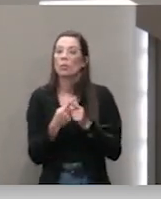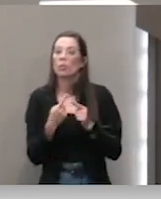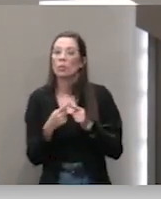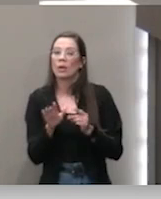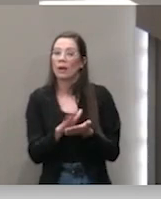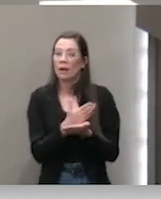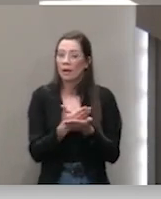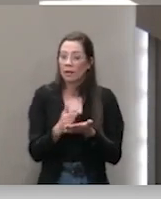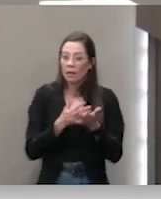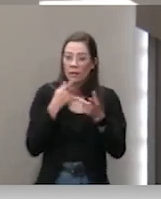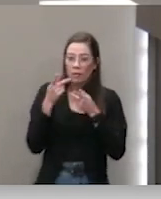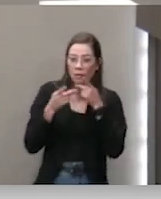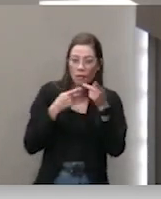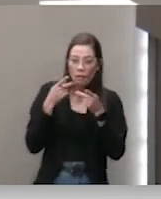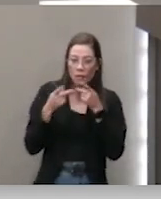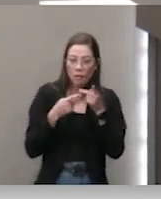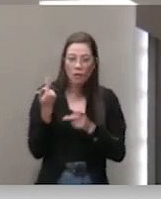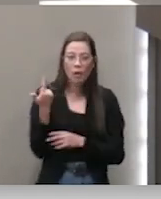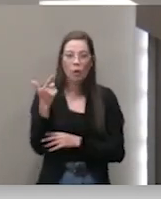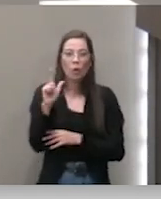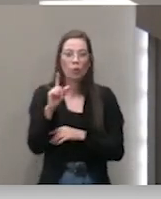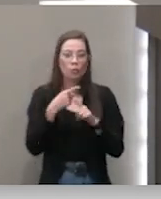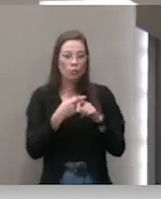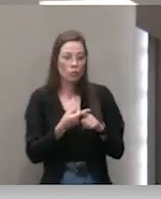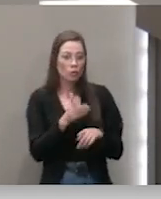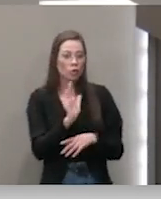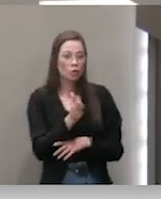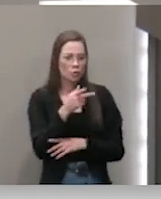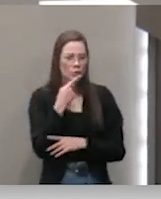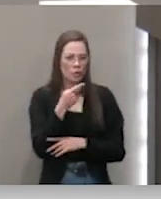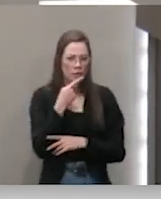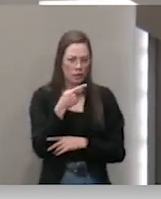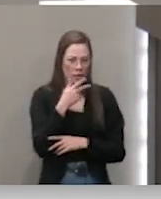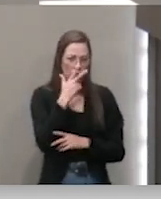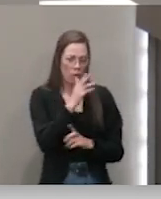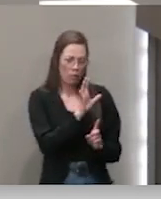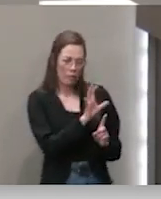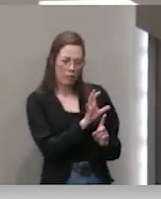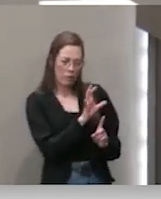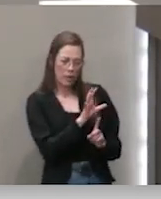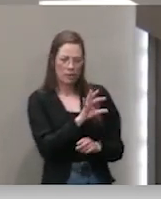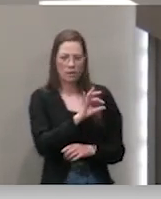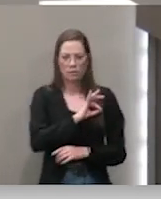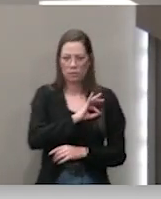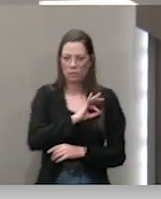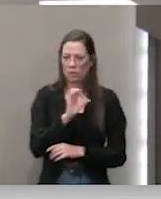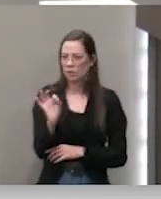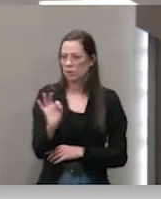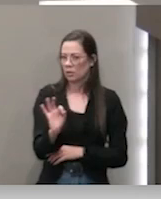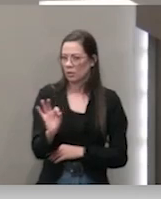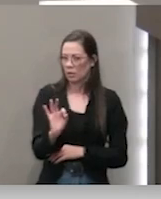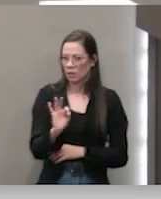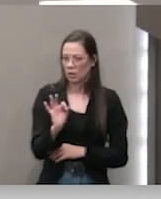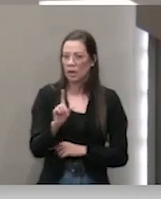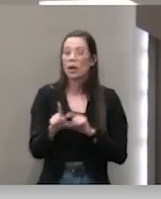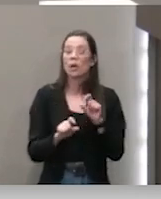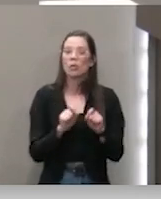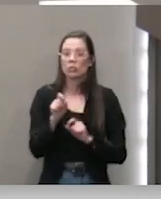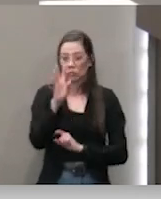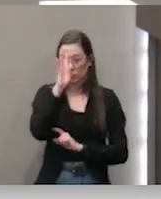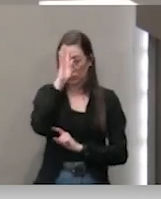muitas falas dessas na outra vez foi dito que os militares iam intervir. Não vão. A ideia deles é justamente, vereador